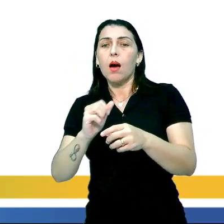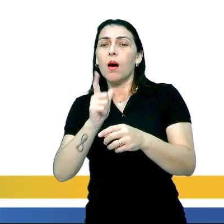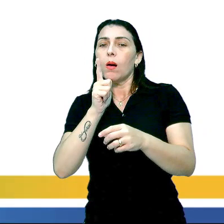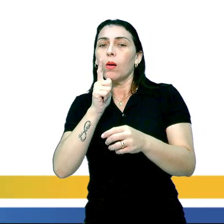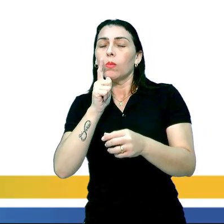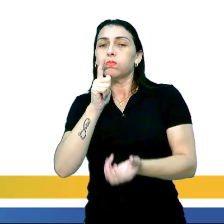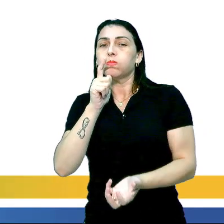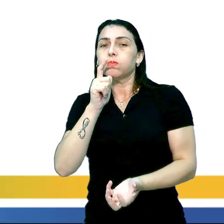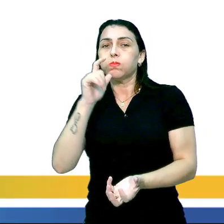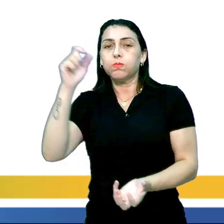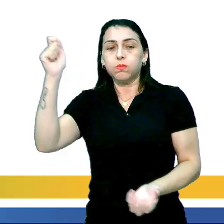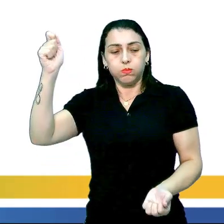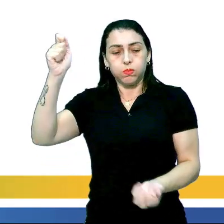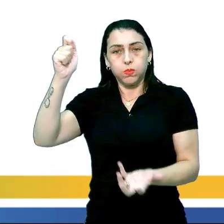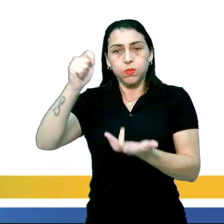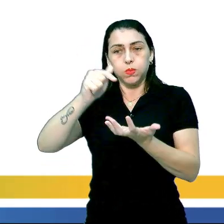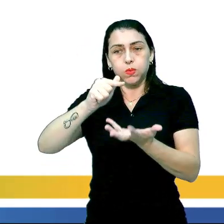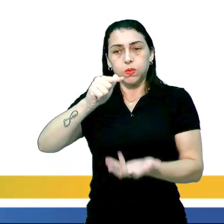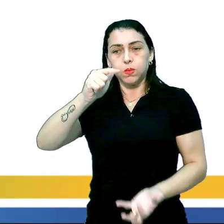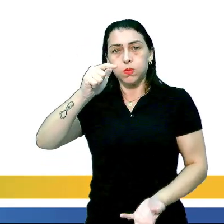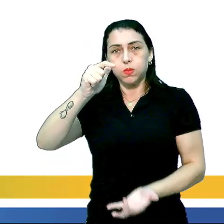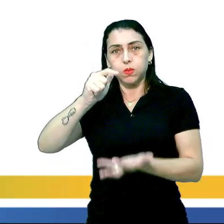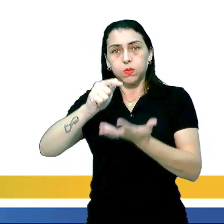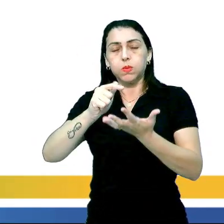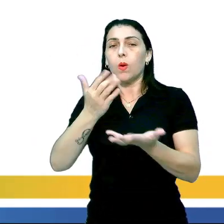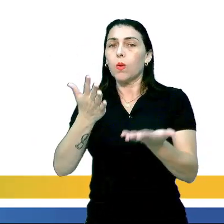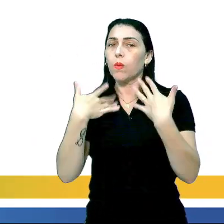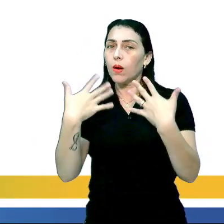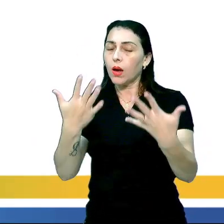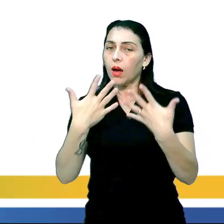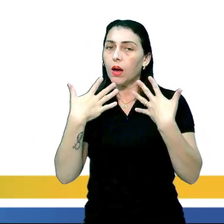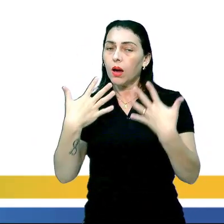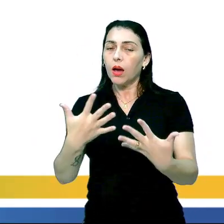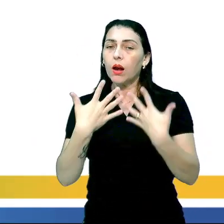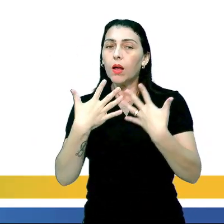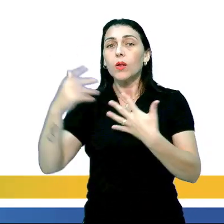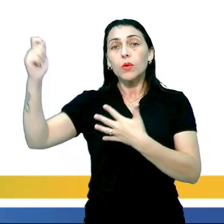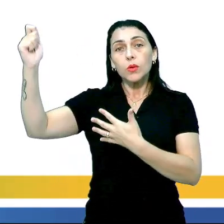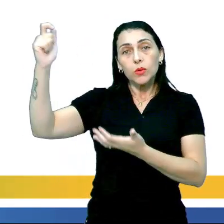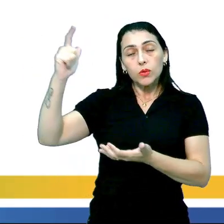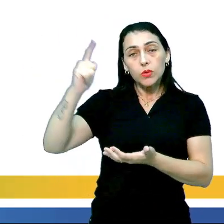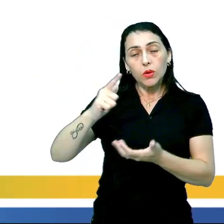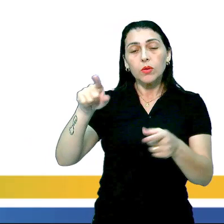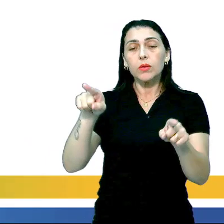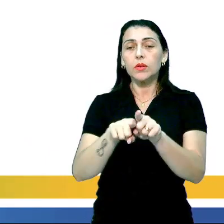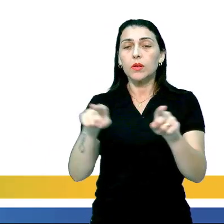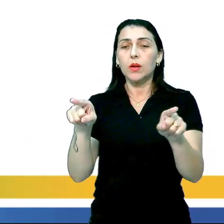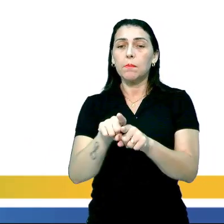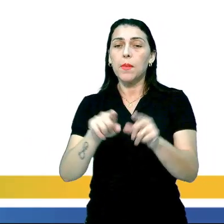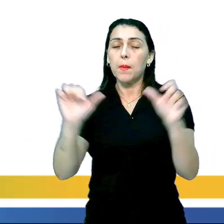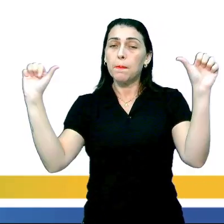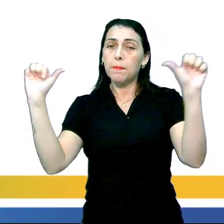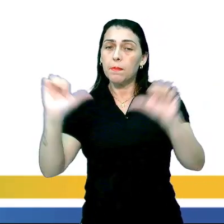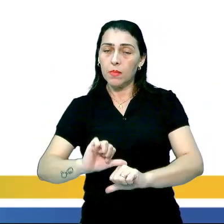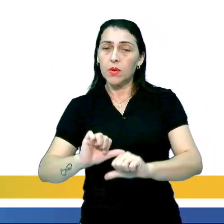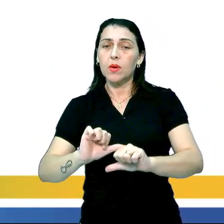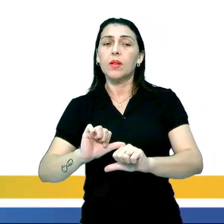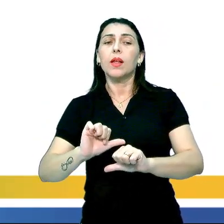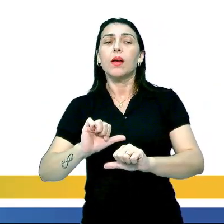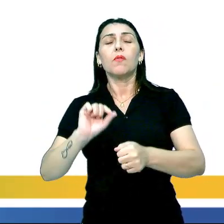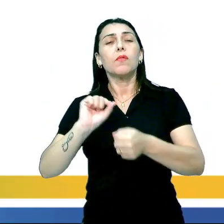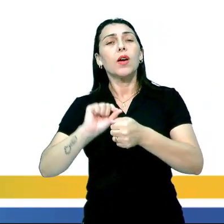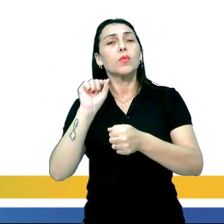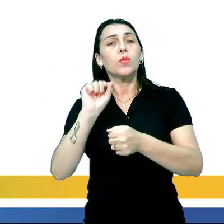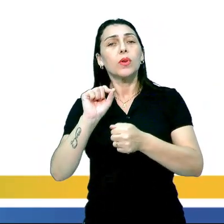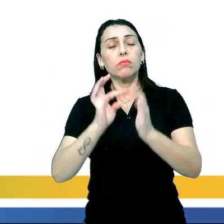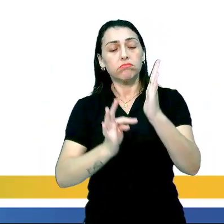estufa, que vai reter na superfície o calor proveniente da radiação solar, e o agravamento dessa situação faz com